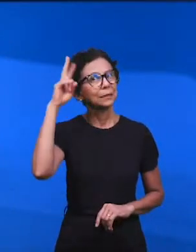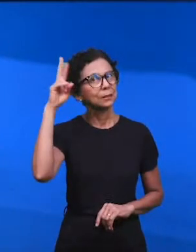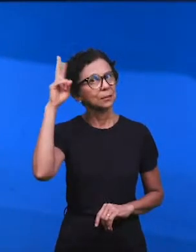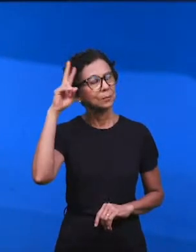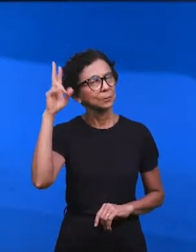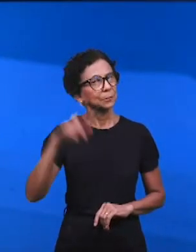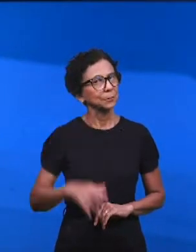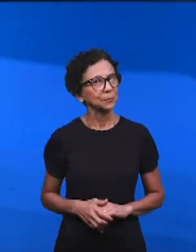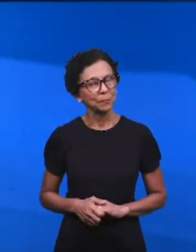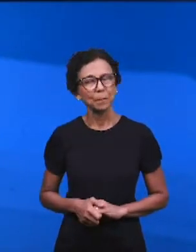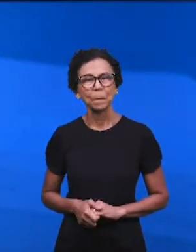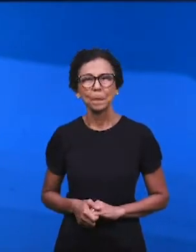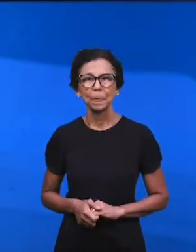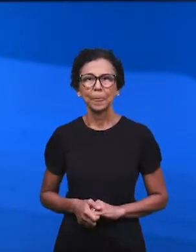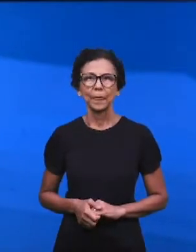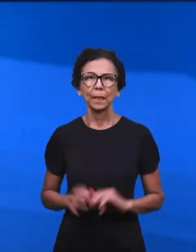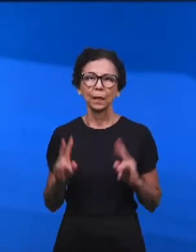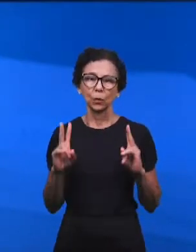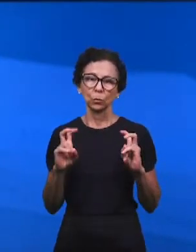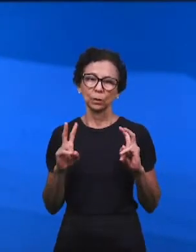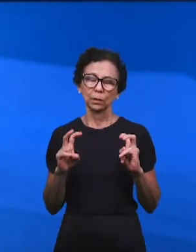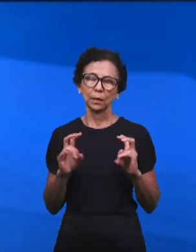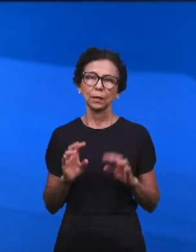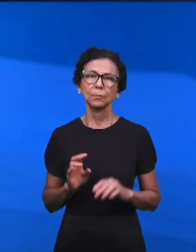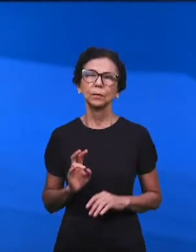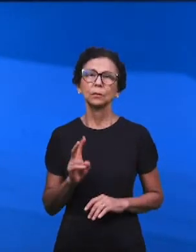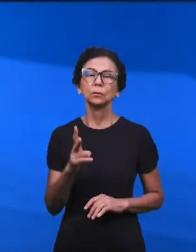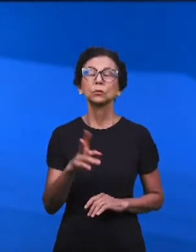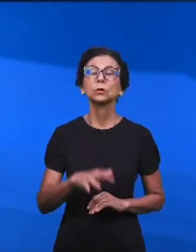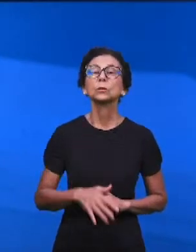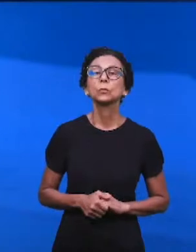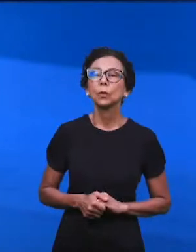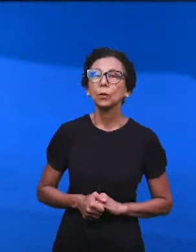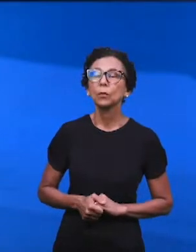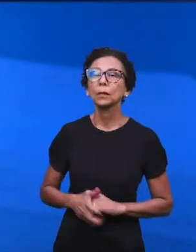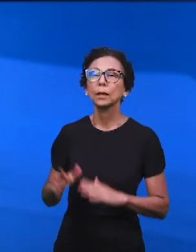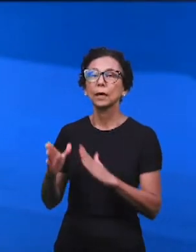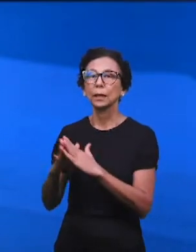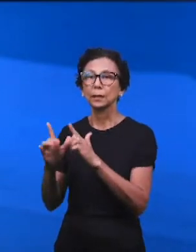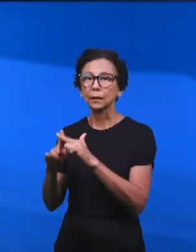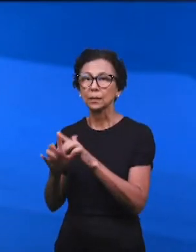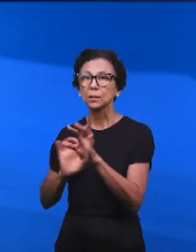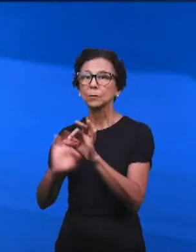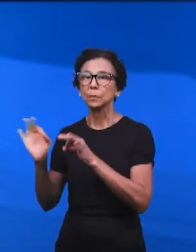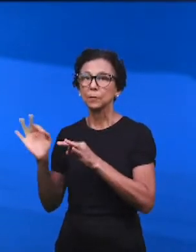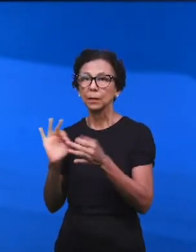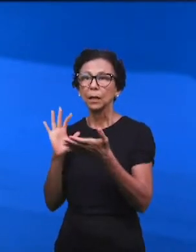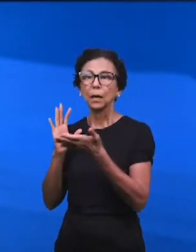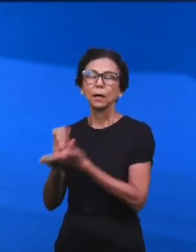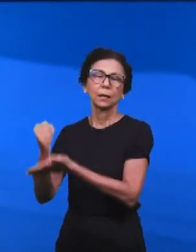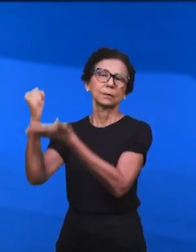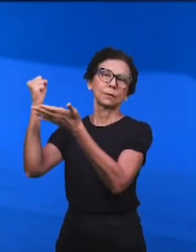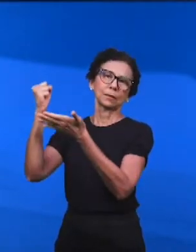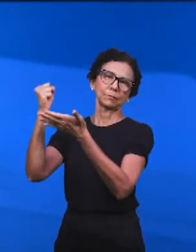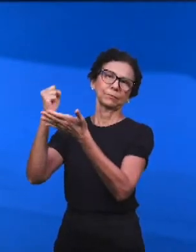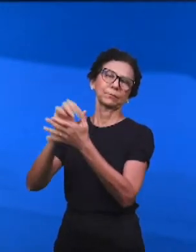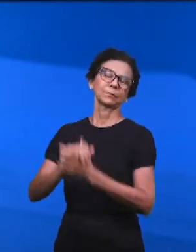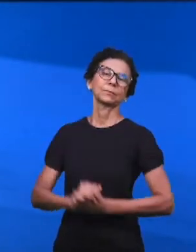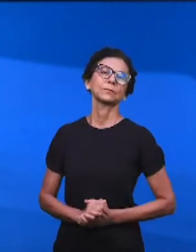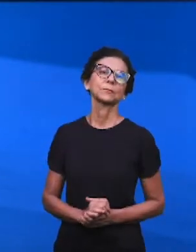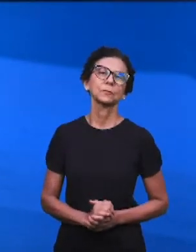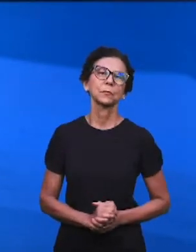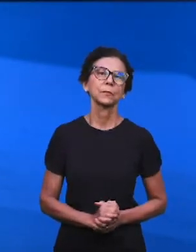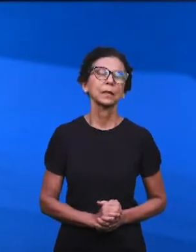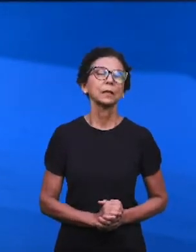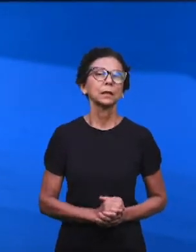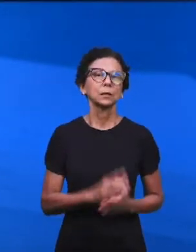nosso tema continua a respeito do preparo da igreja para o arrebatamento. E nós continuamos estudando,